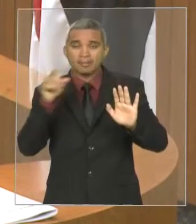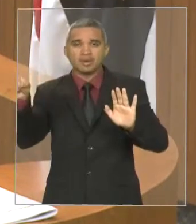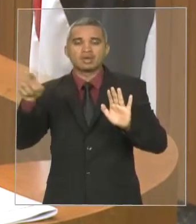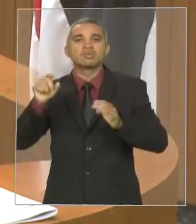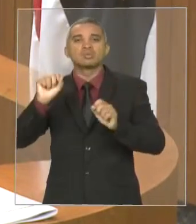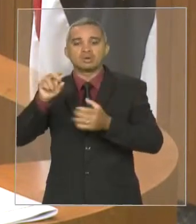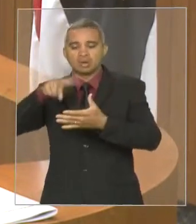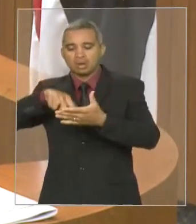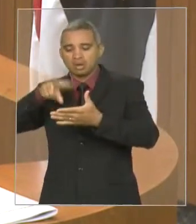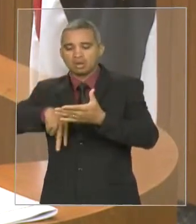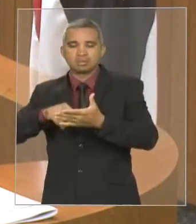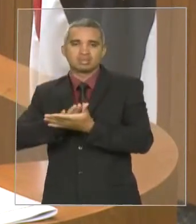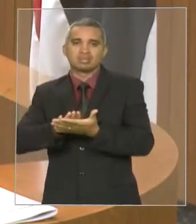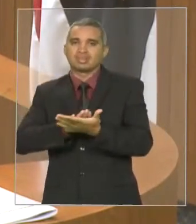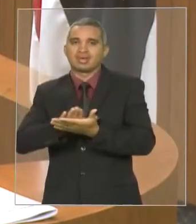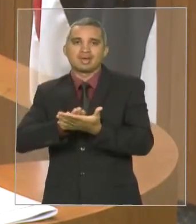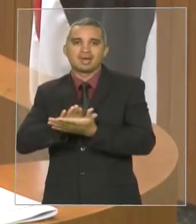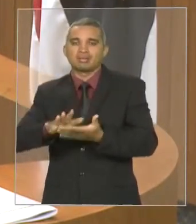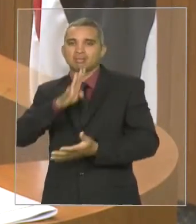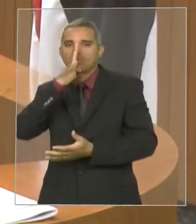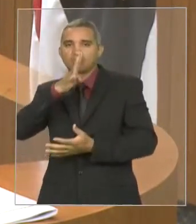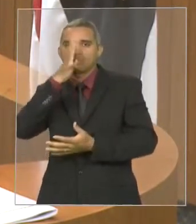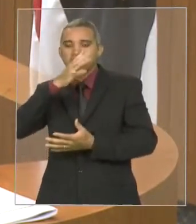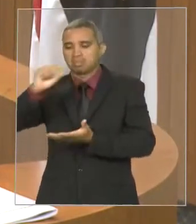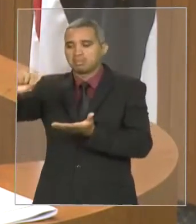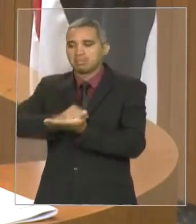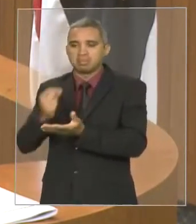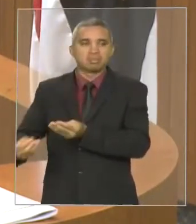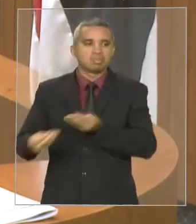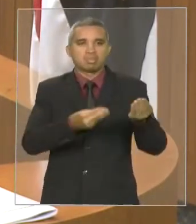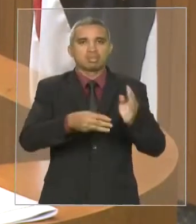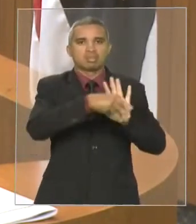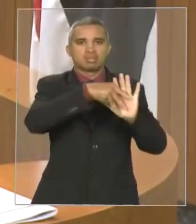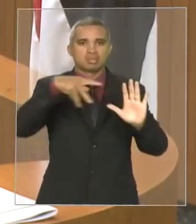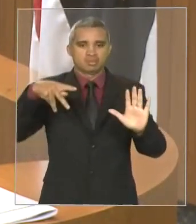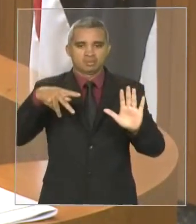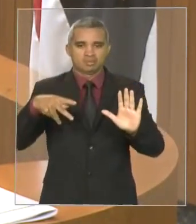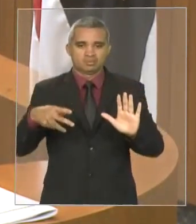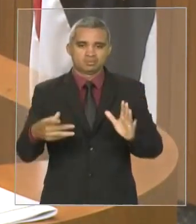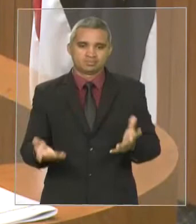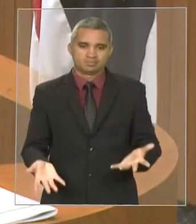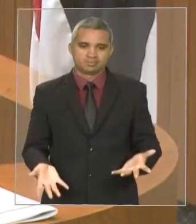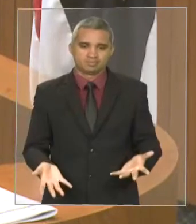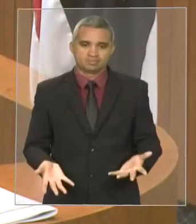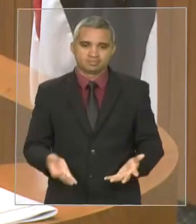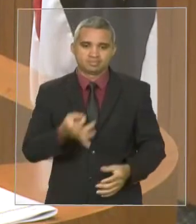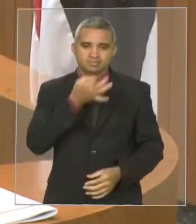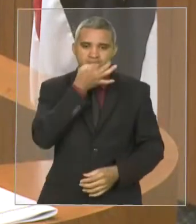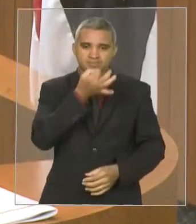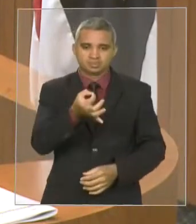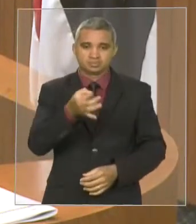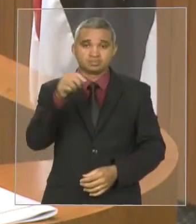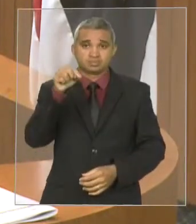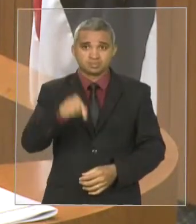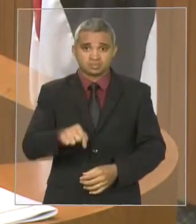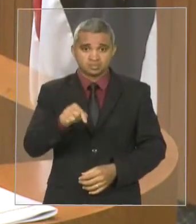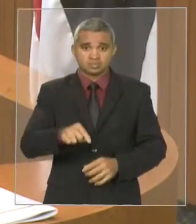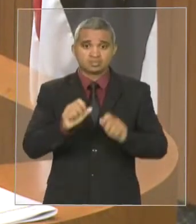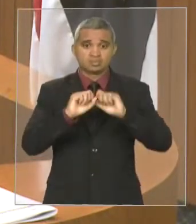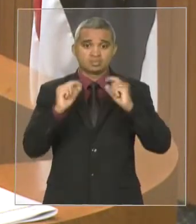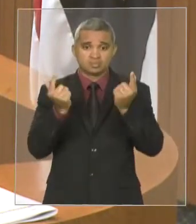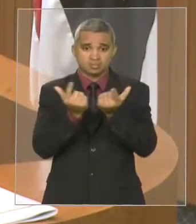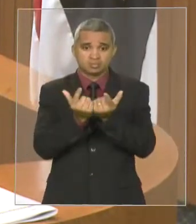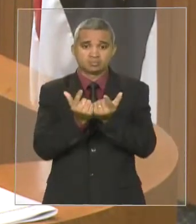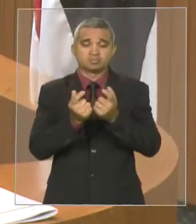corrigir os equívocos que estão na medida provisória. Então, senhor presidente, acho sinceramente que essa casa tem